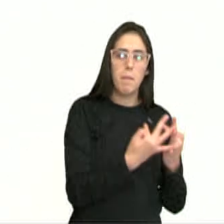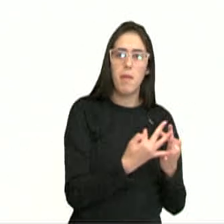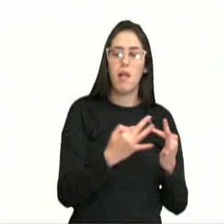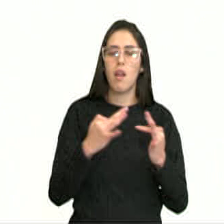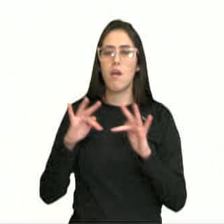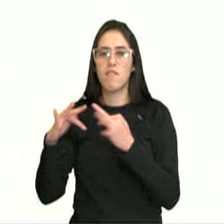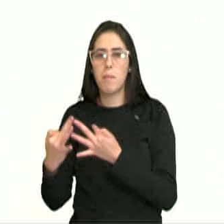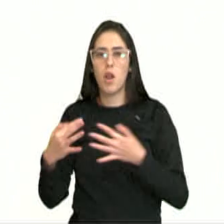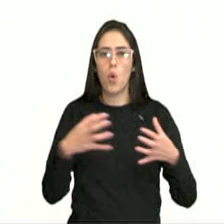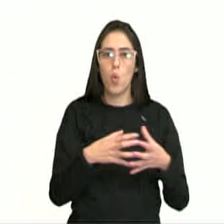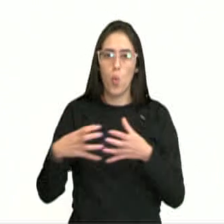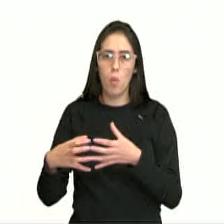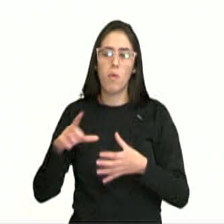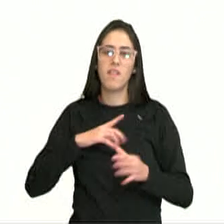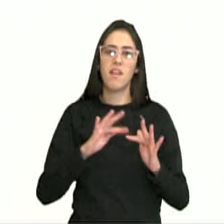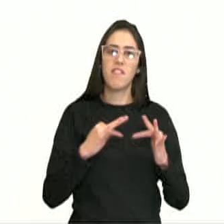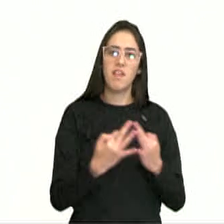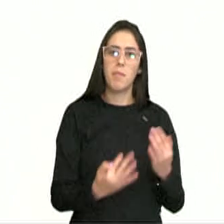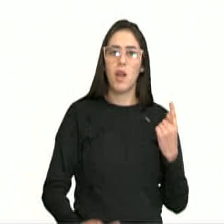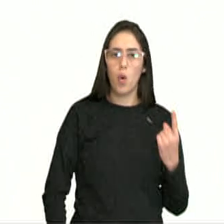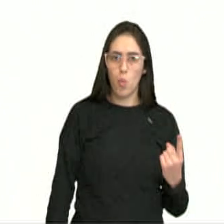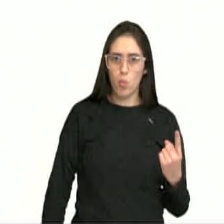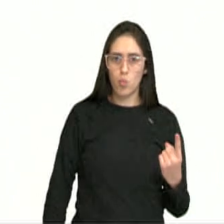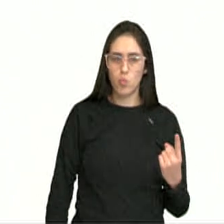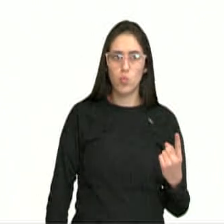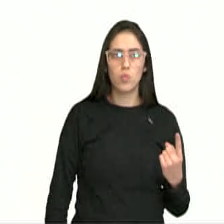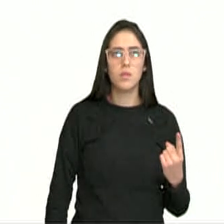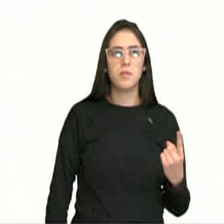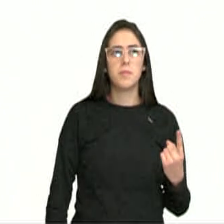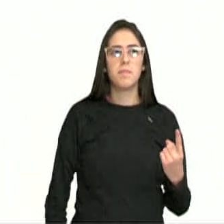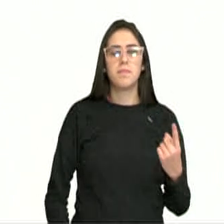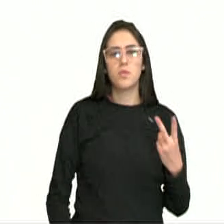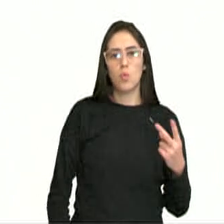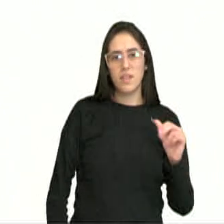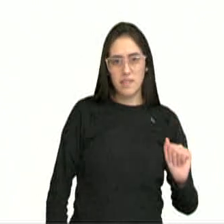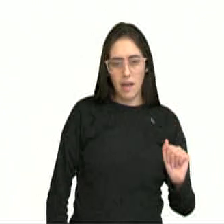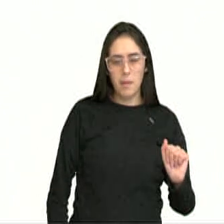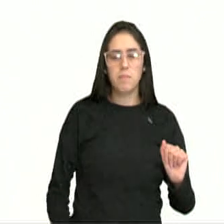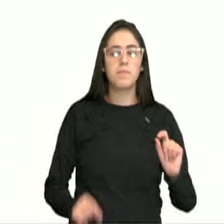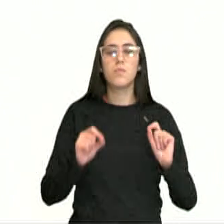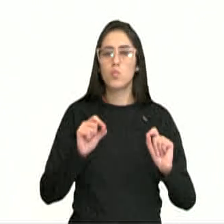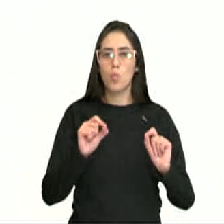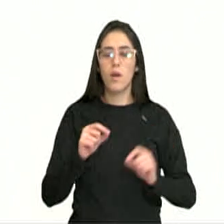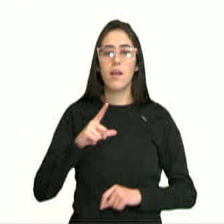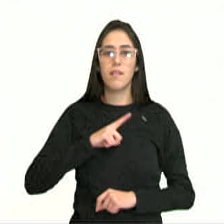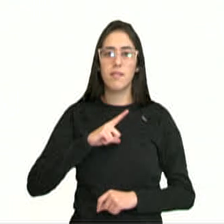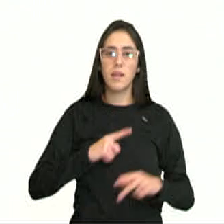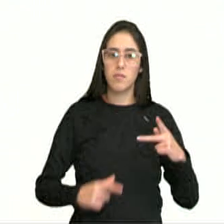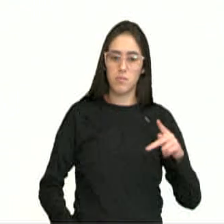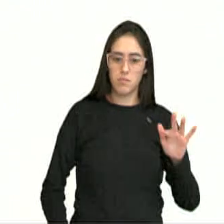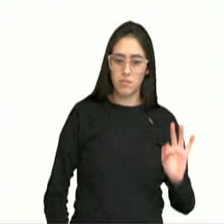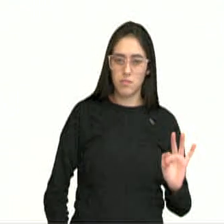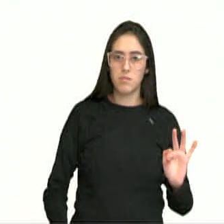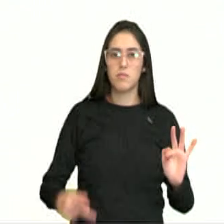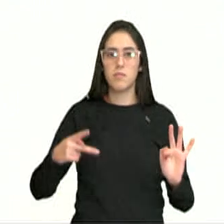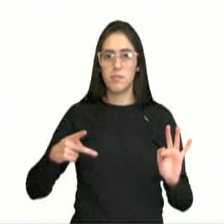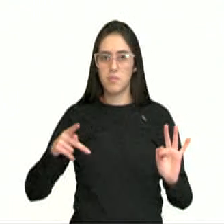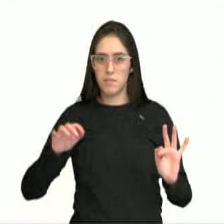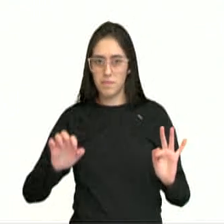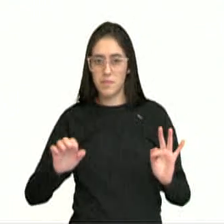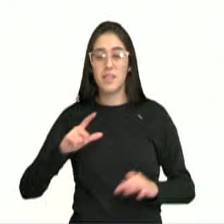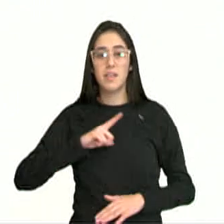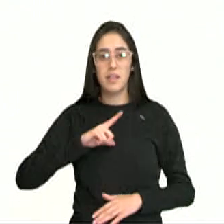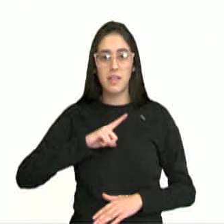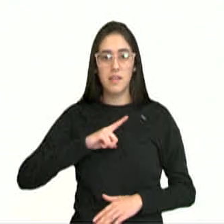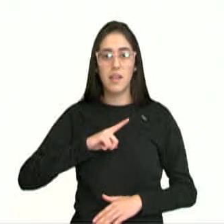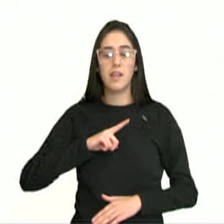família 1 ou 2A, né? Na família 1A e na família 2A, os pontos de fusão e de ebulição aumentam de cima para baixo